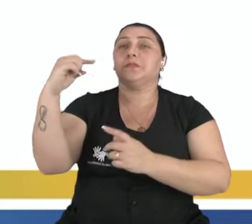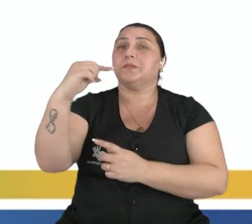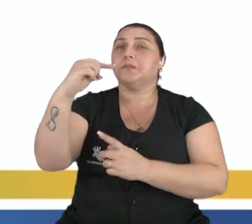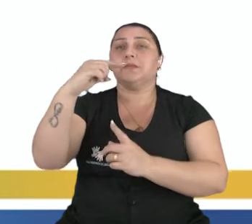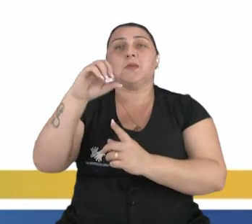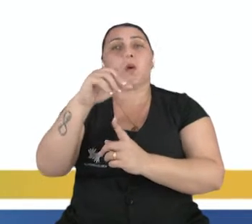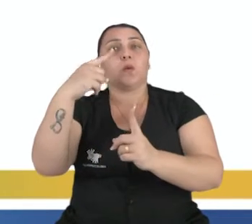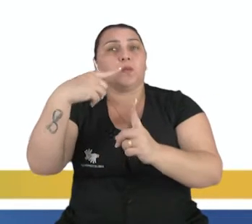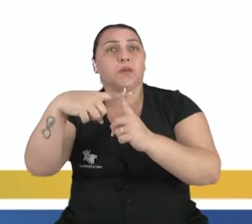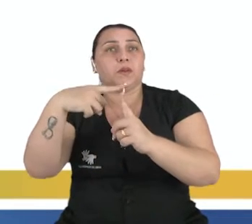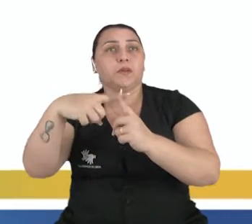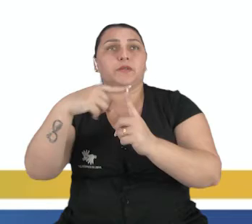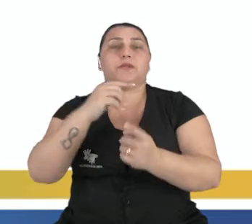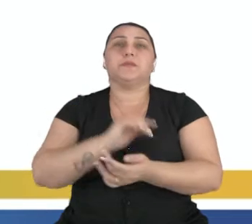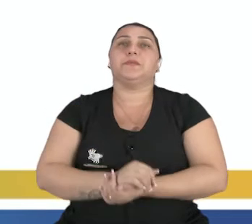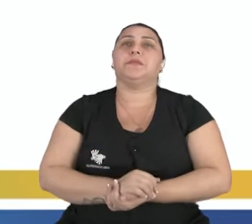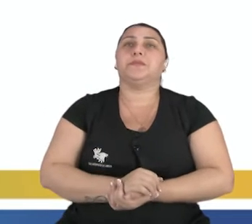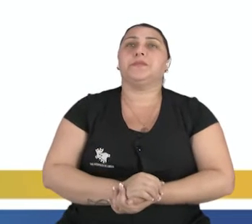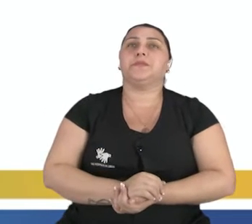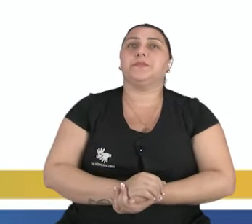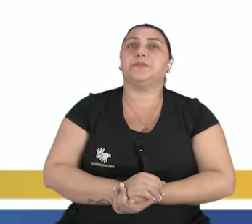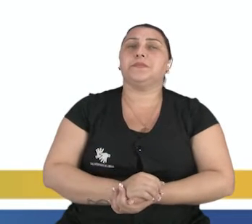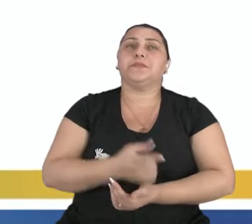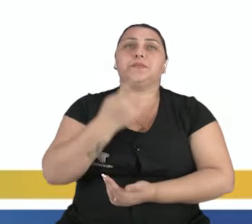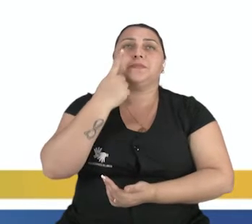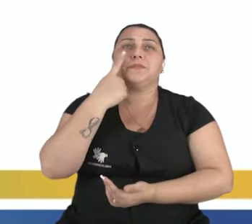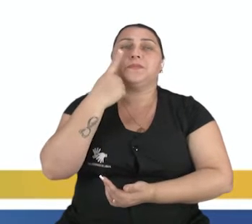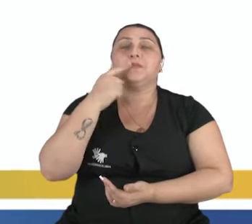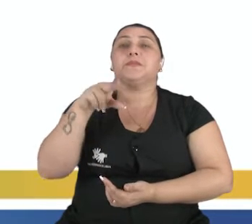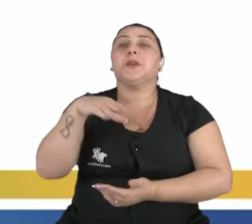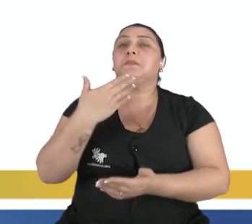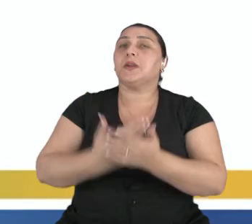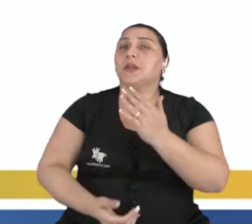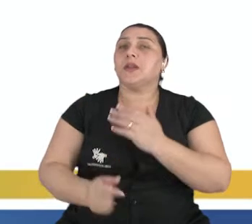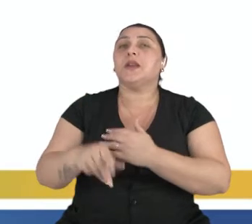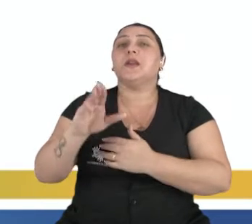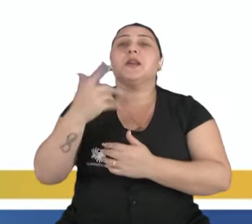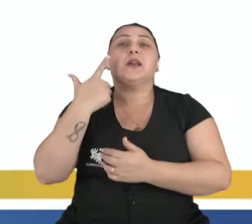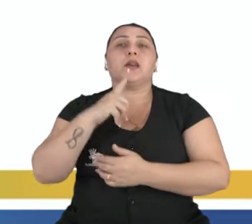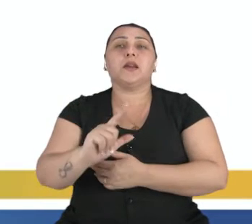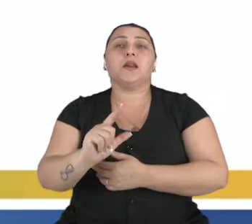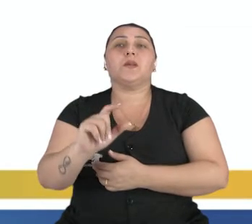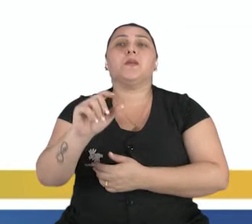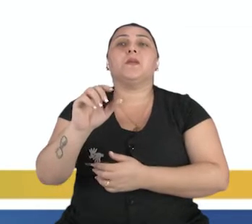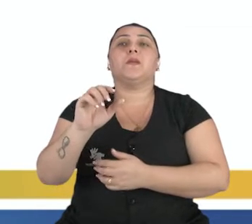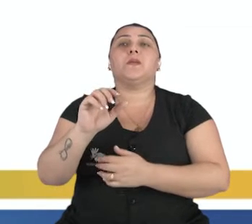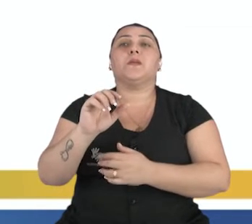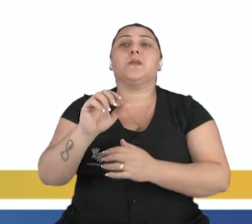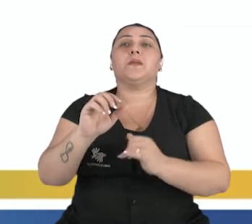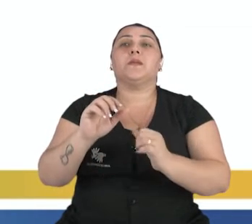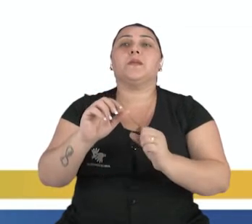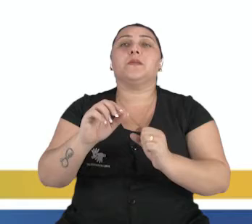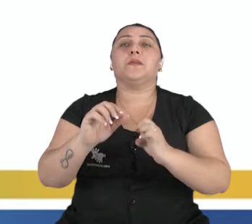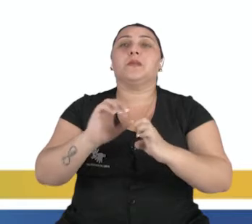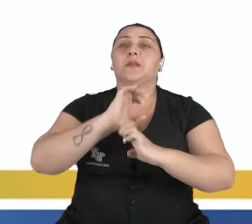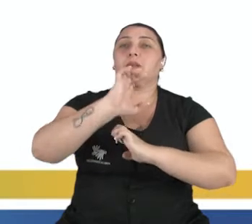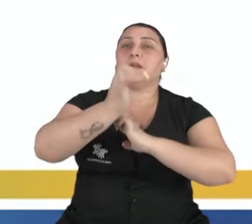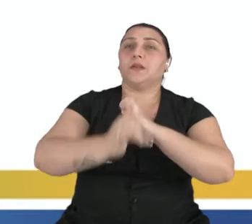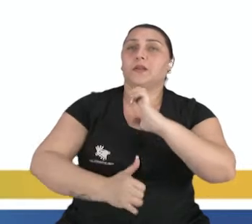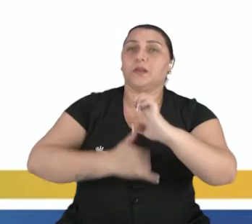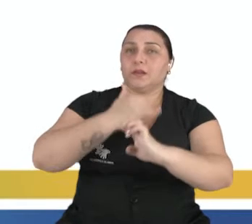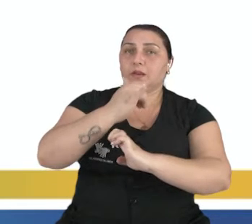ok? Através dessa verificação, a gente pode observar quem perdeu elétron e quem ganhou. Que no caso aqui, quem oxidou